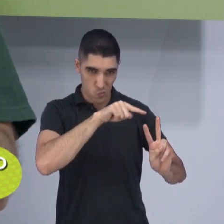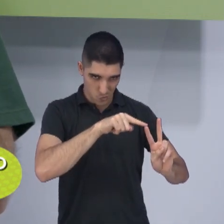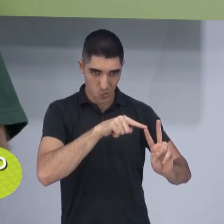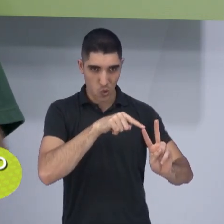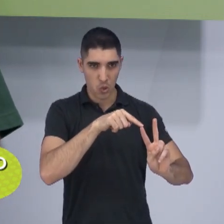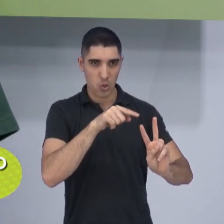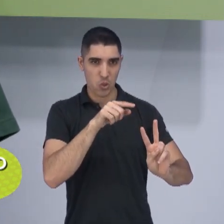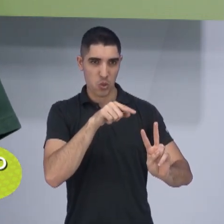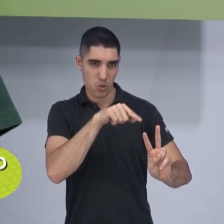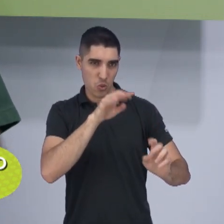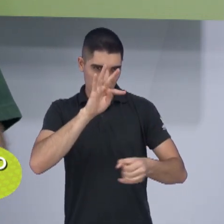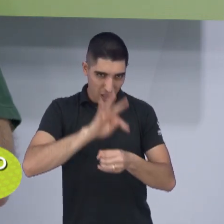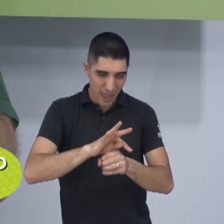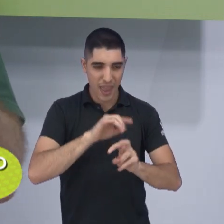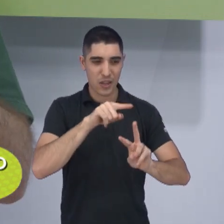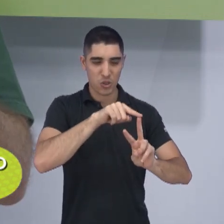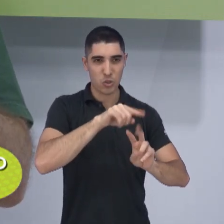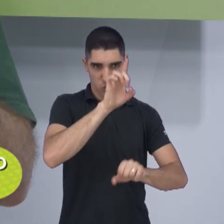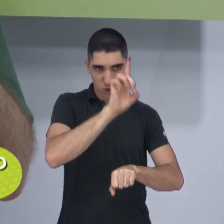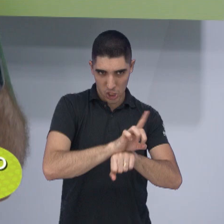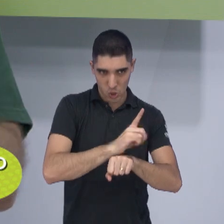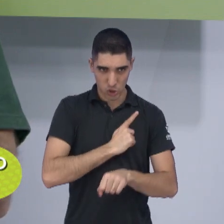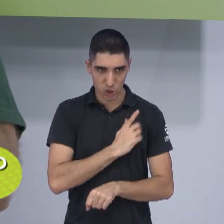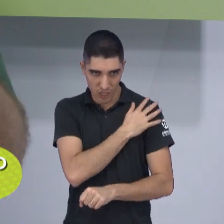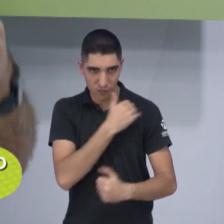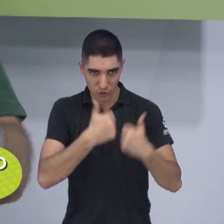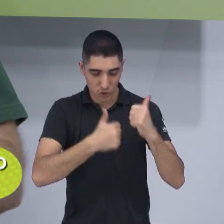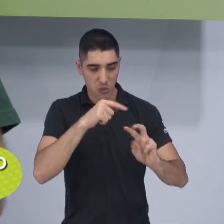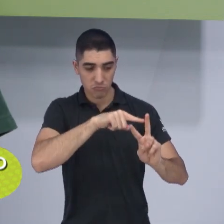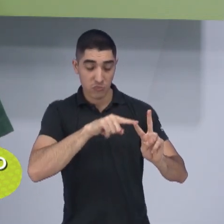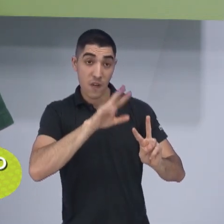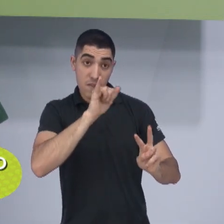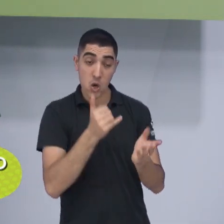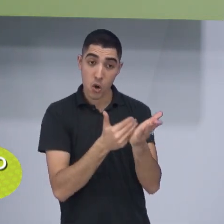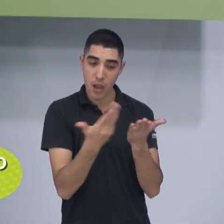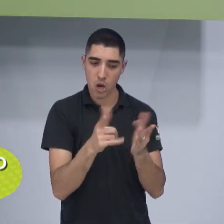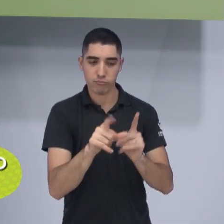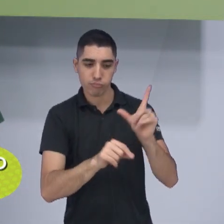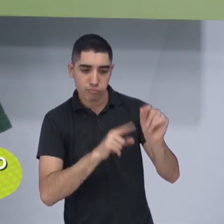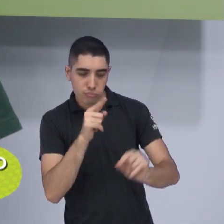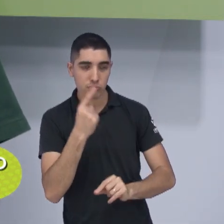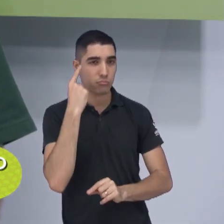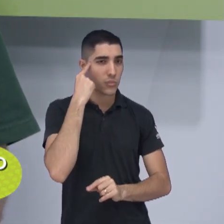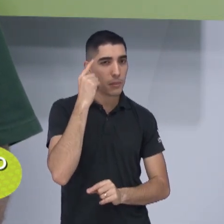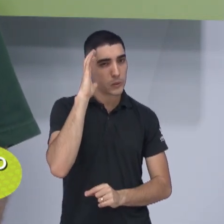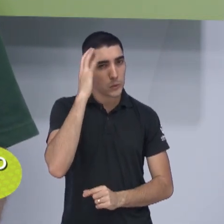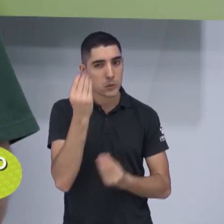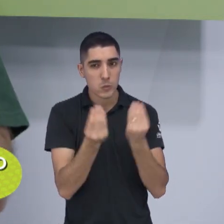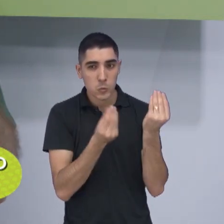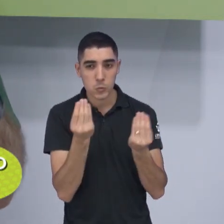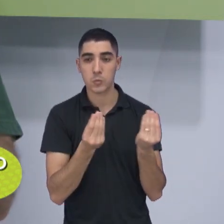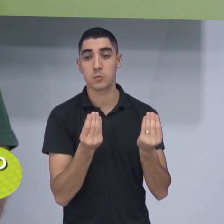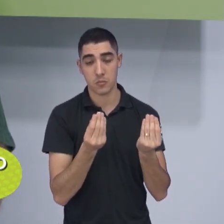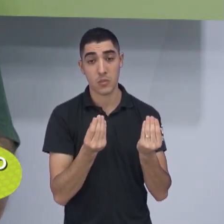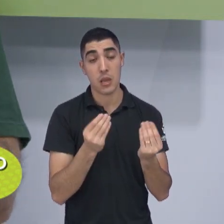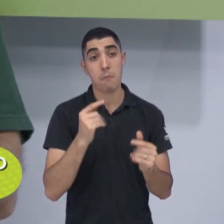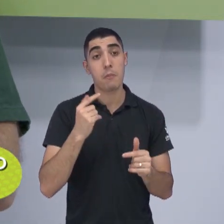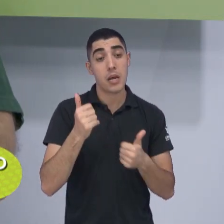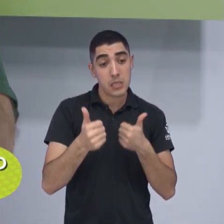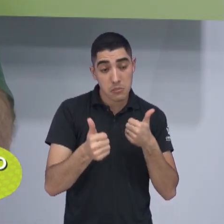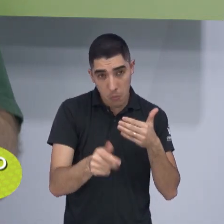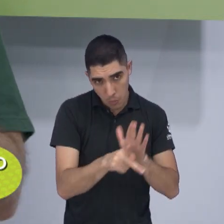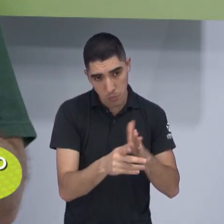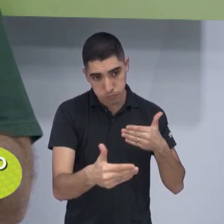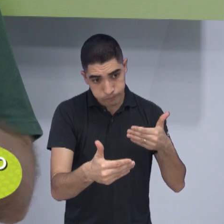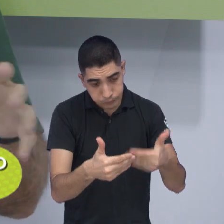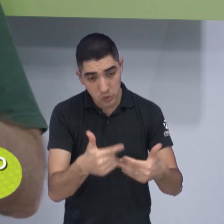já conhecem alguns, talvez o Oscar e o Bruno indiquem, esse aqui dá para, que era do time desse ano, 2024, dá para tentar